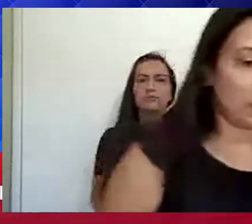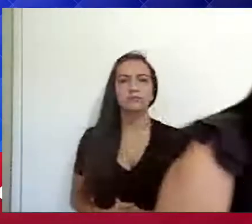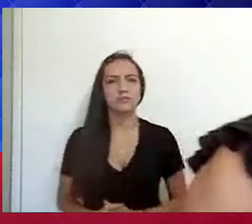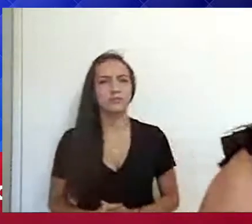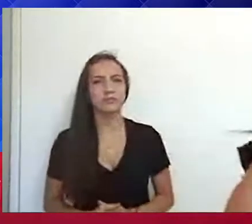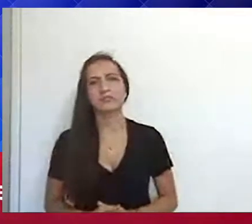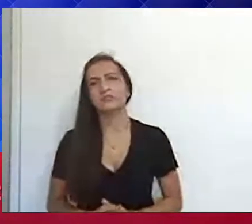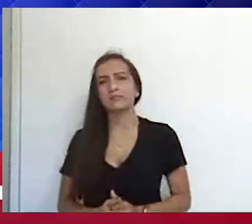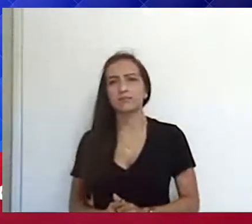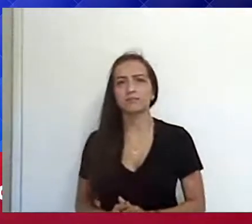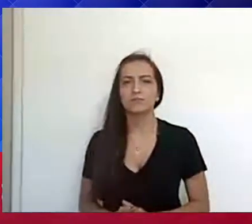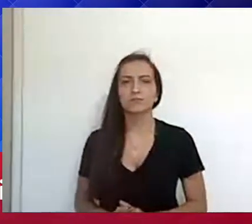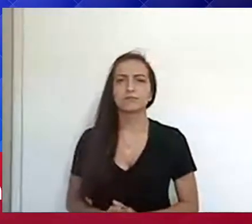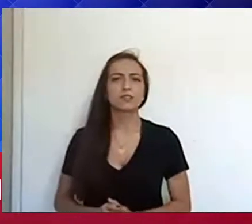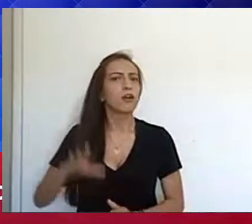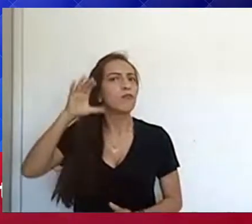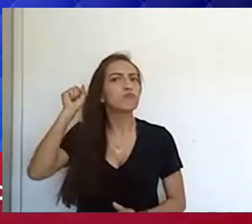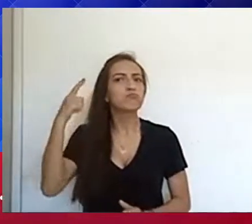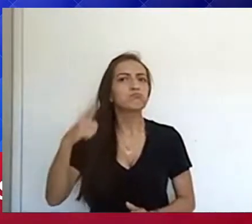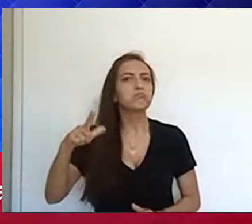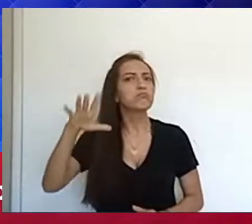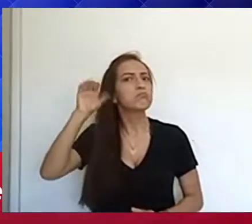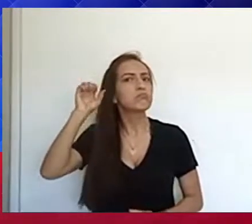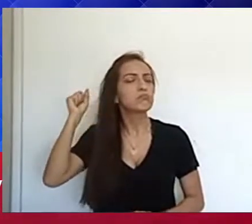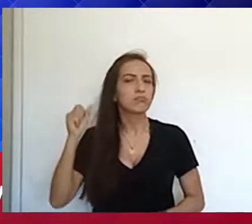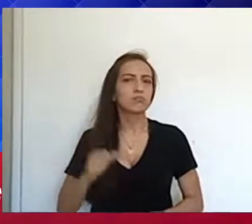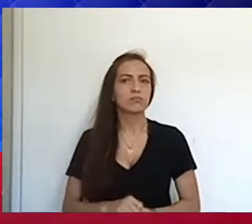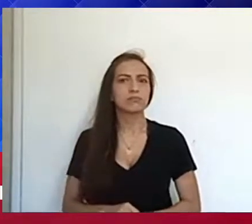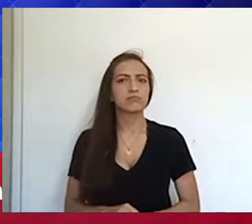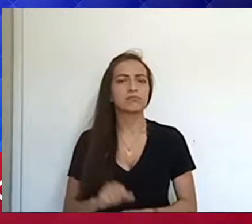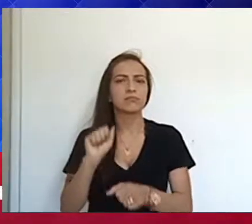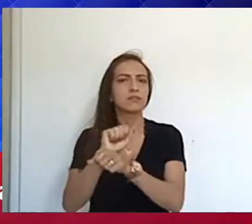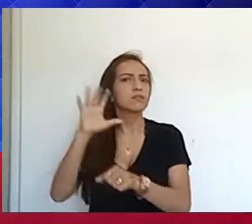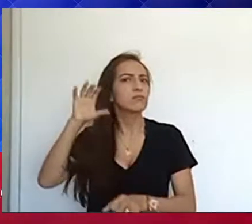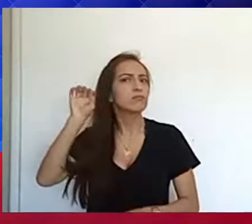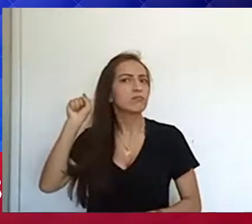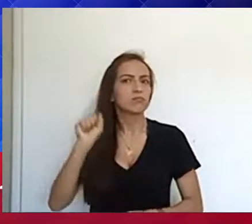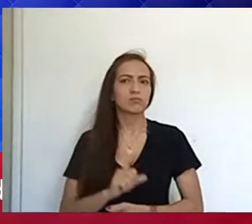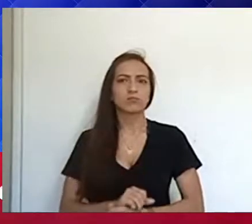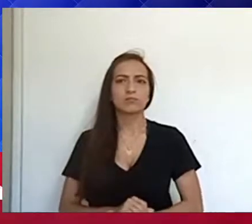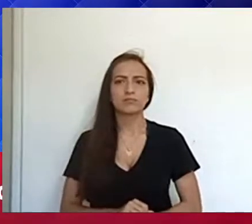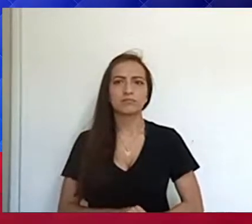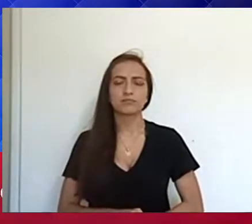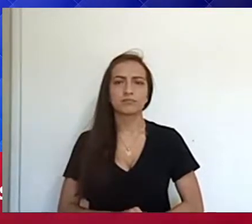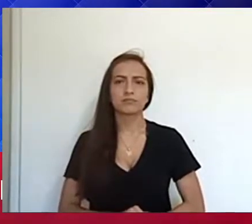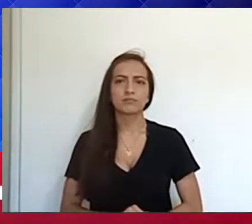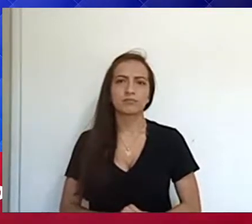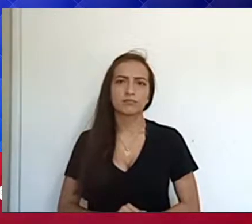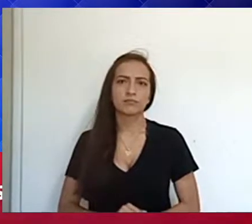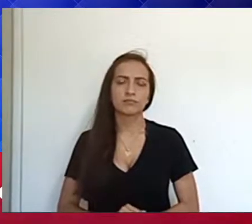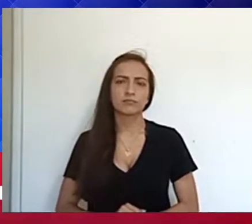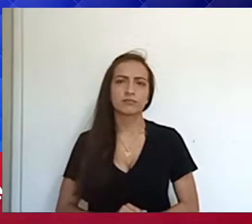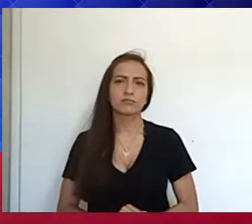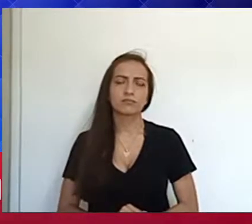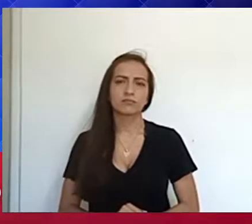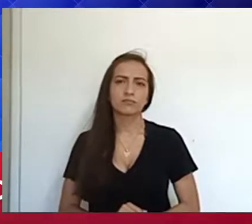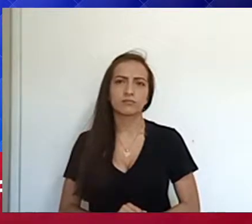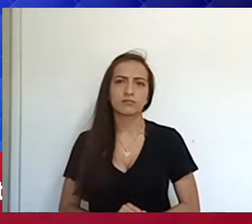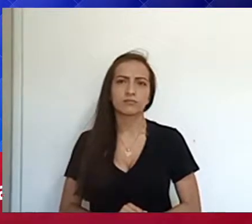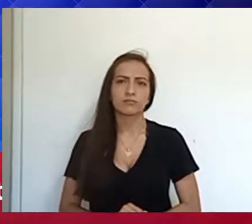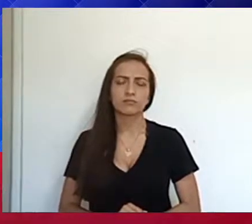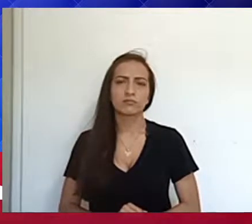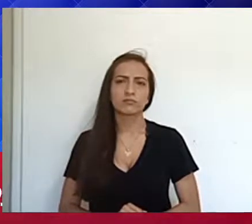Estamos sem áudio. Não estamos tendo retorno do seu áudio, professor. Bom, vamos tentando conectar, mas eu